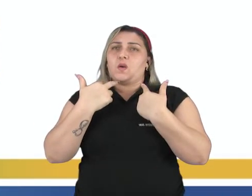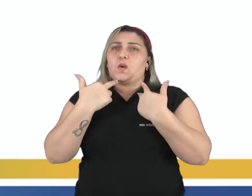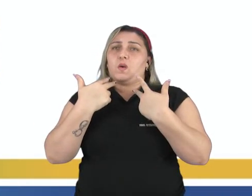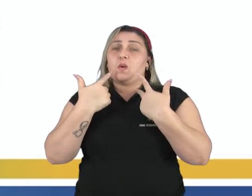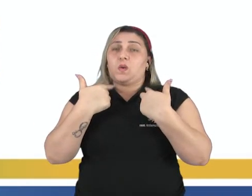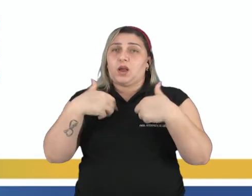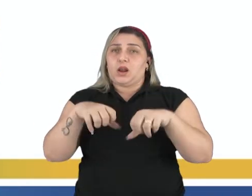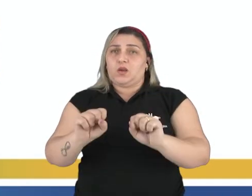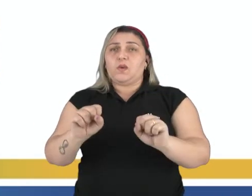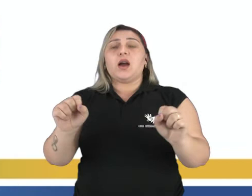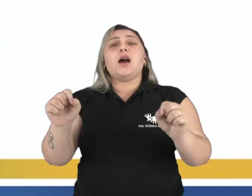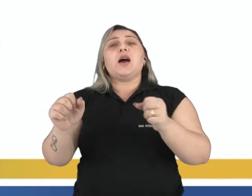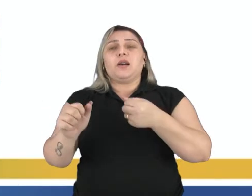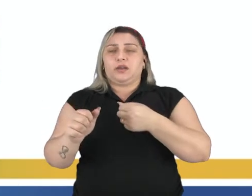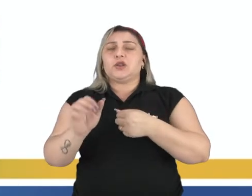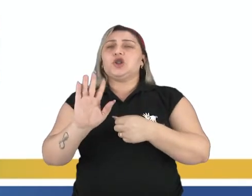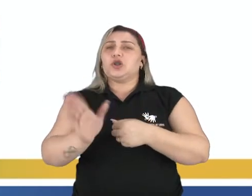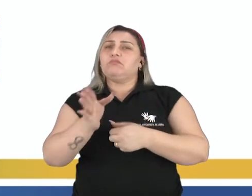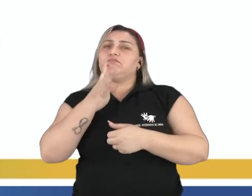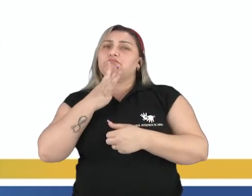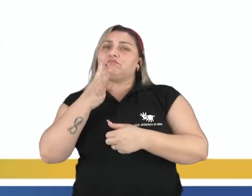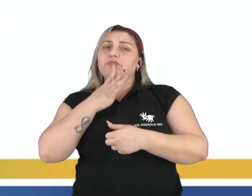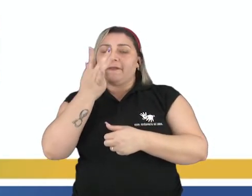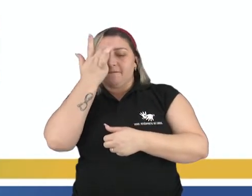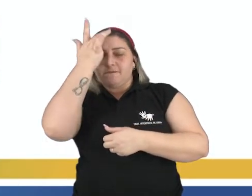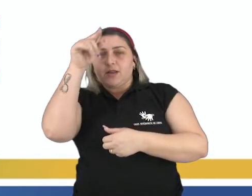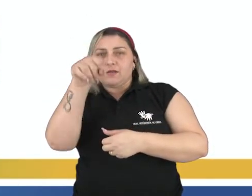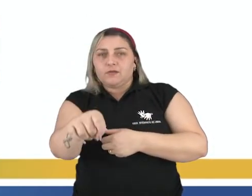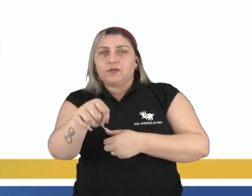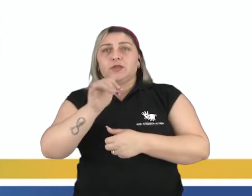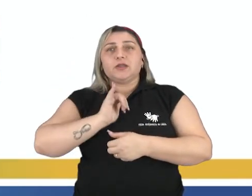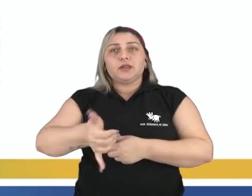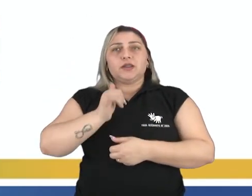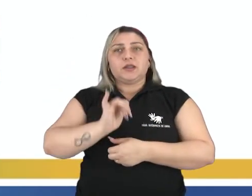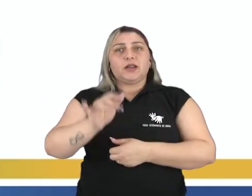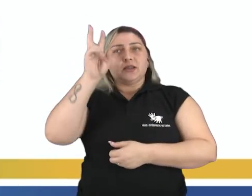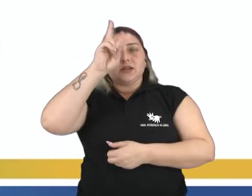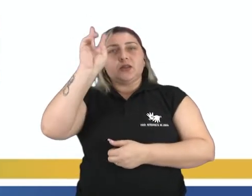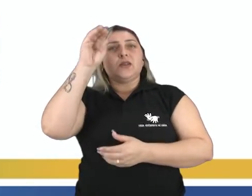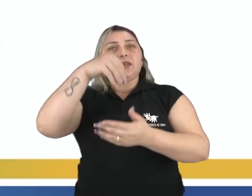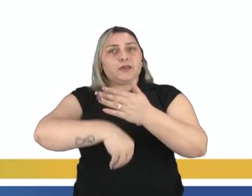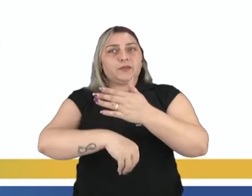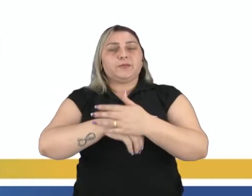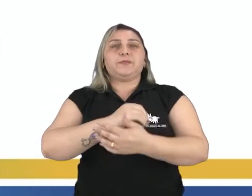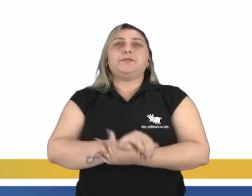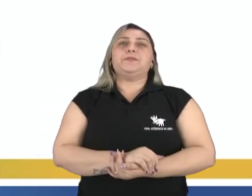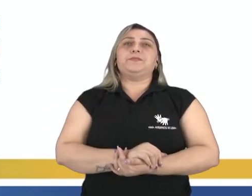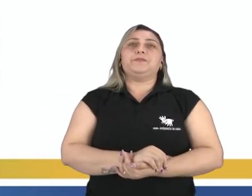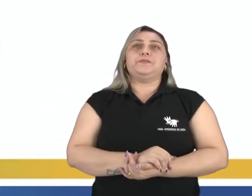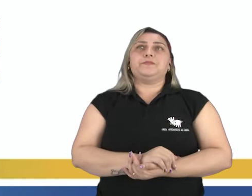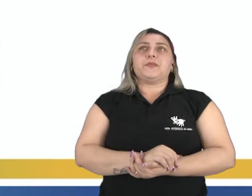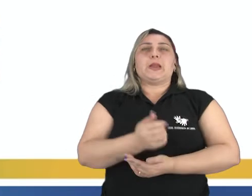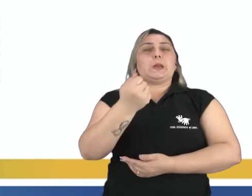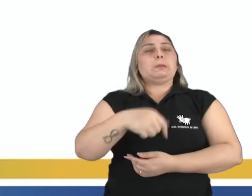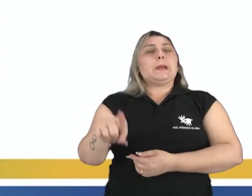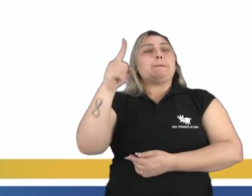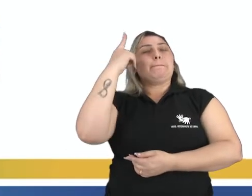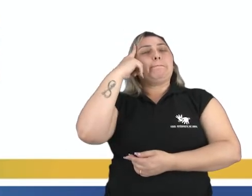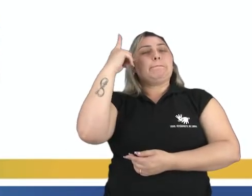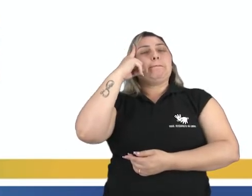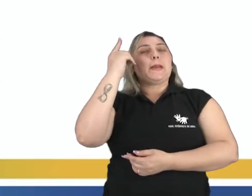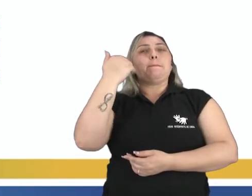que a gente já conhece então fica mais fácil de você narrar sua história ali dentro você não vai ter que pensar